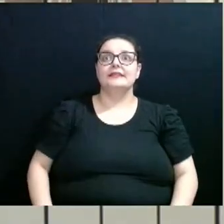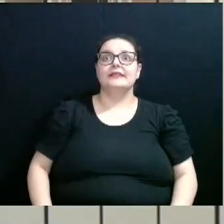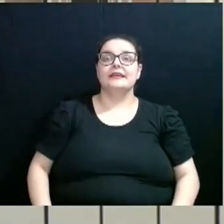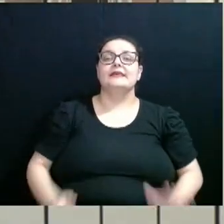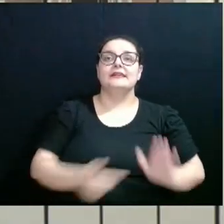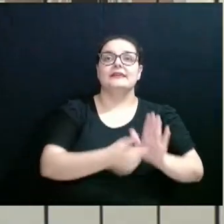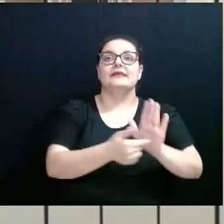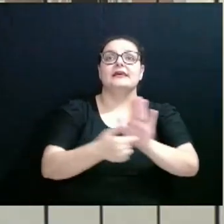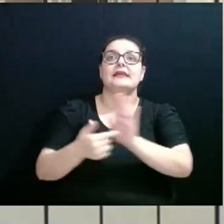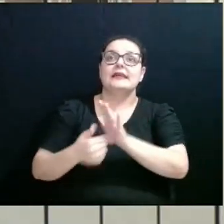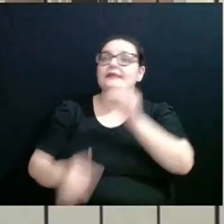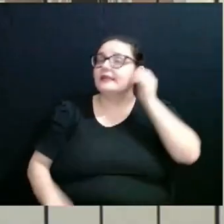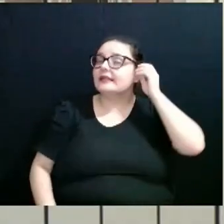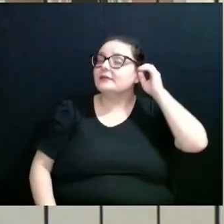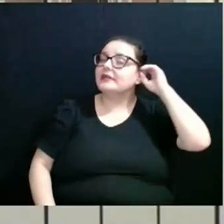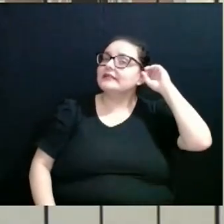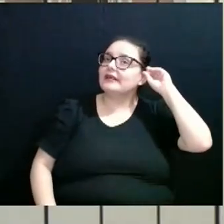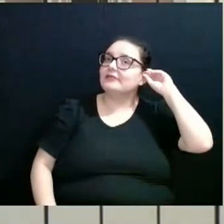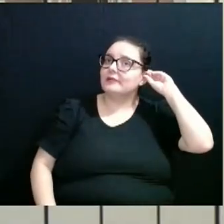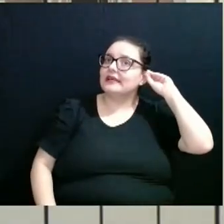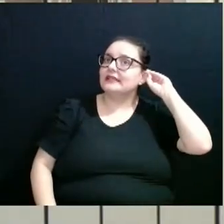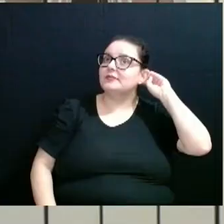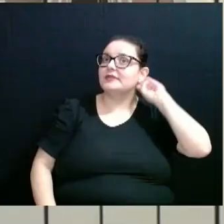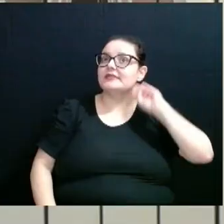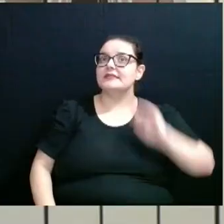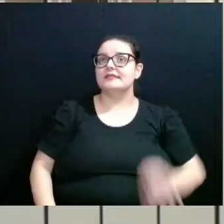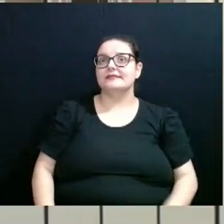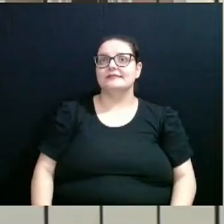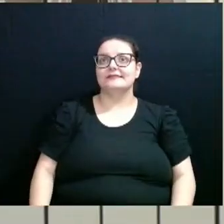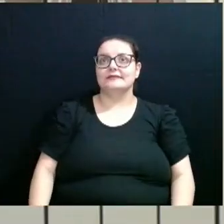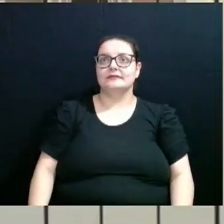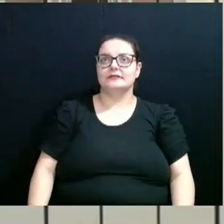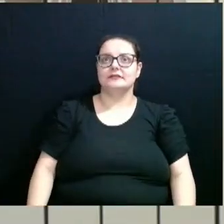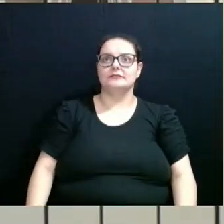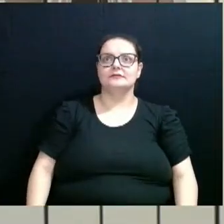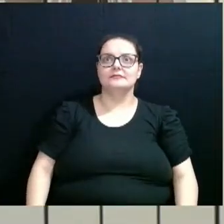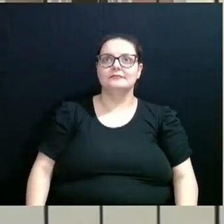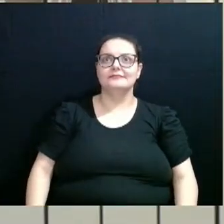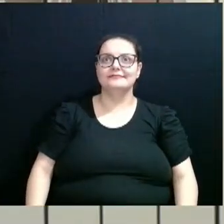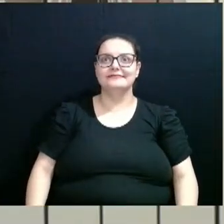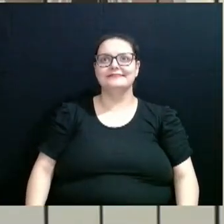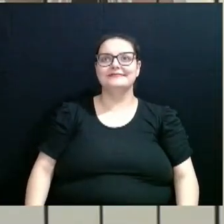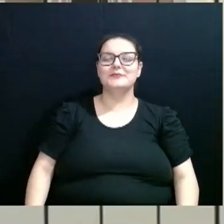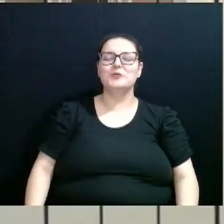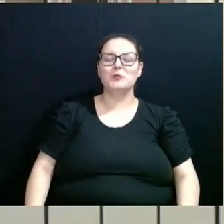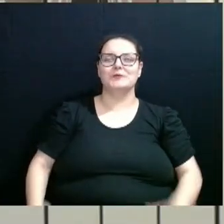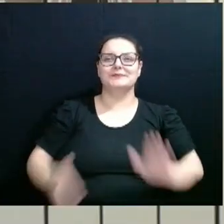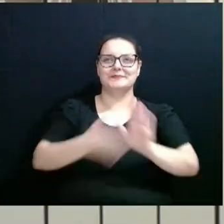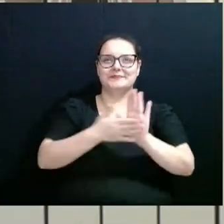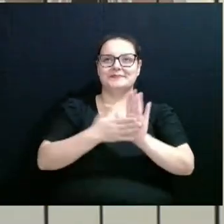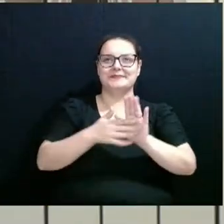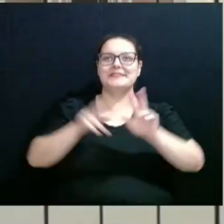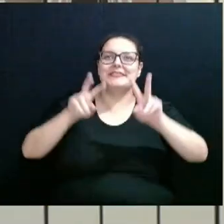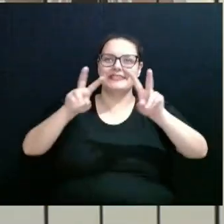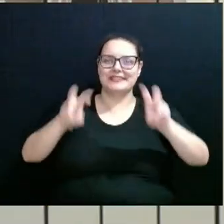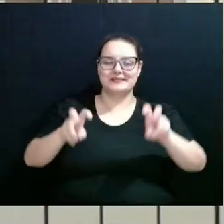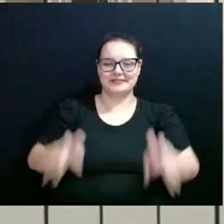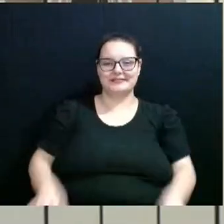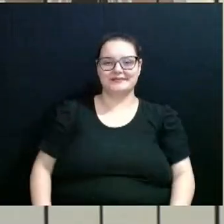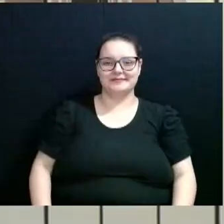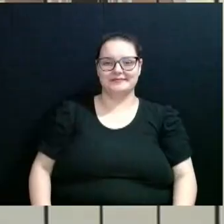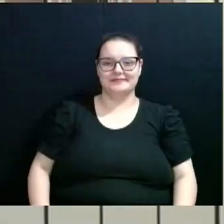carros antigos no calendário oficial do município. A proposta foi tema de uma consulta pública que